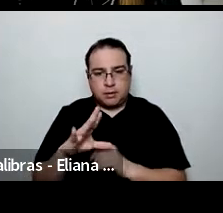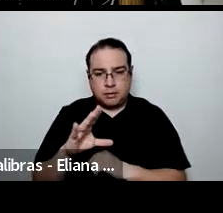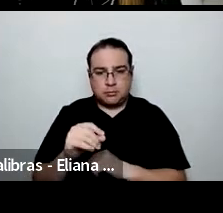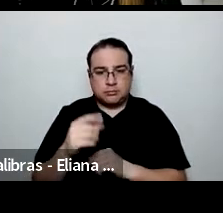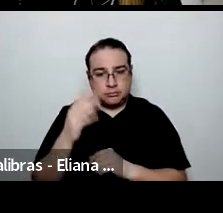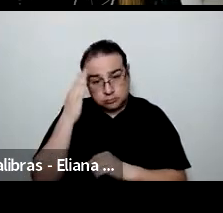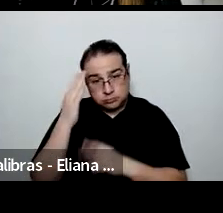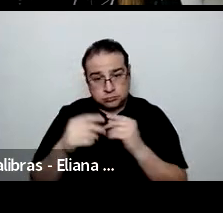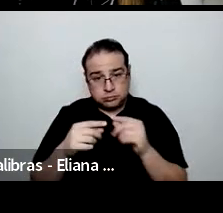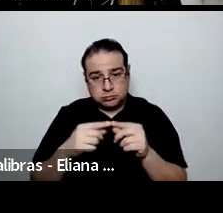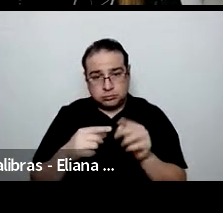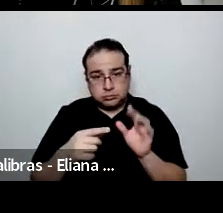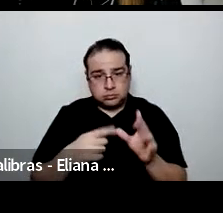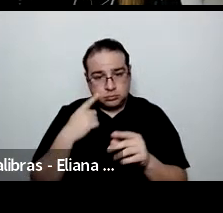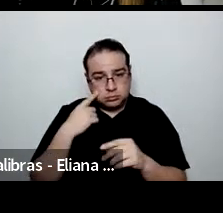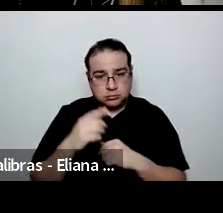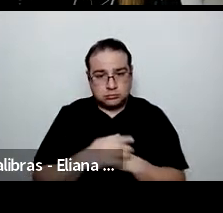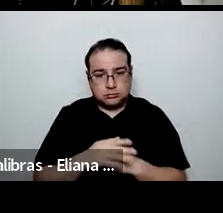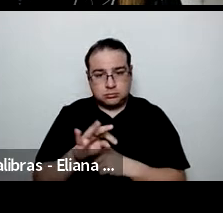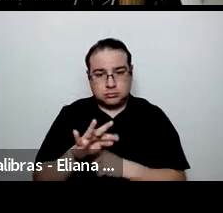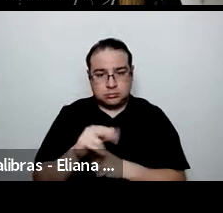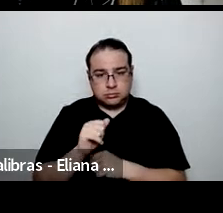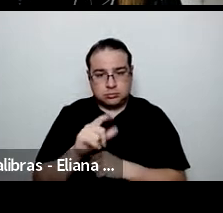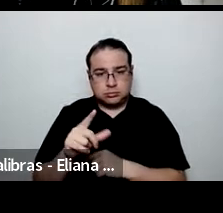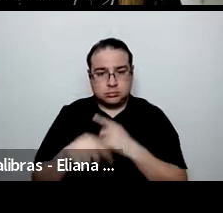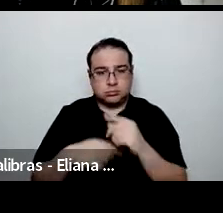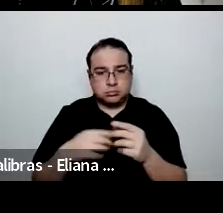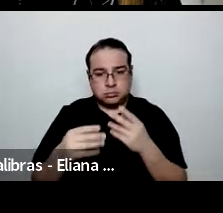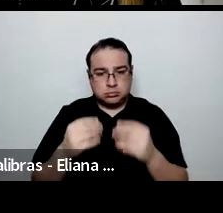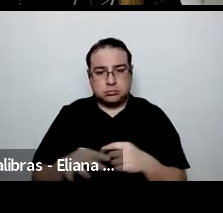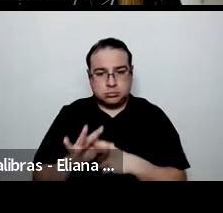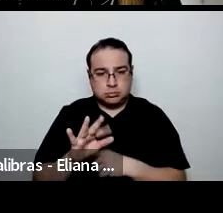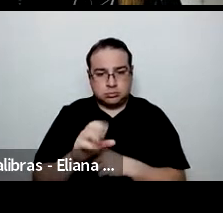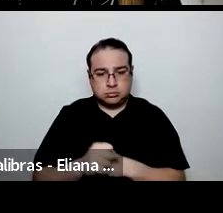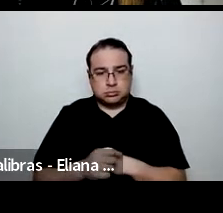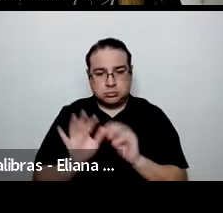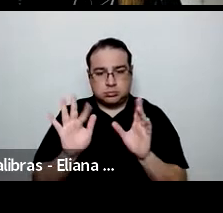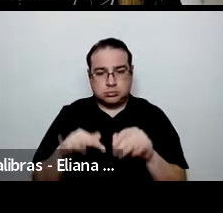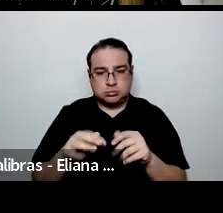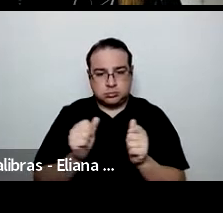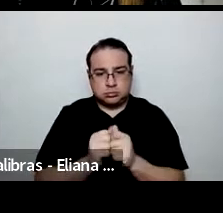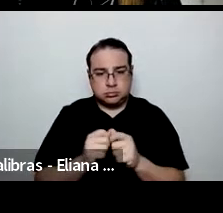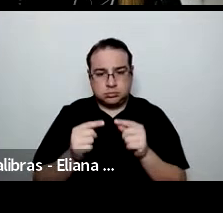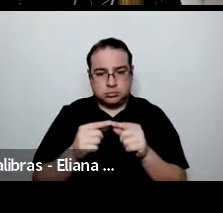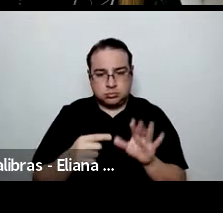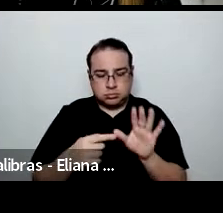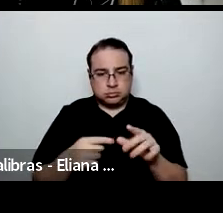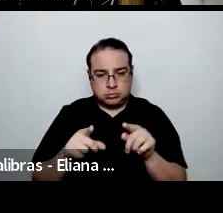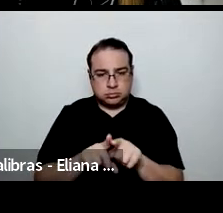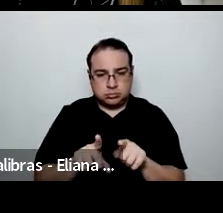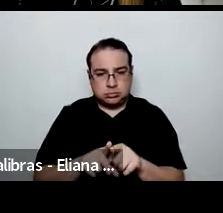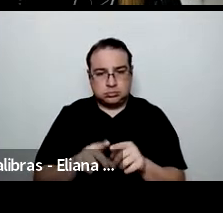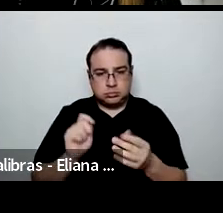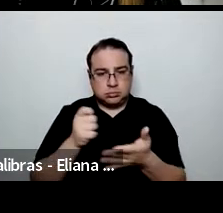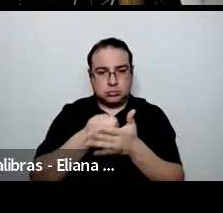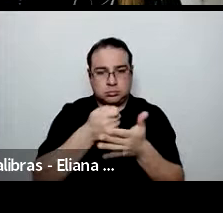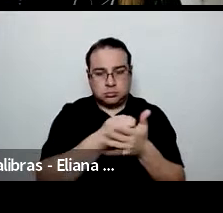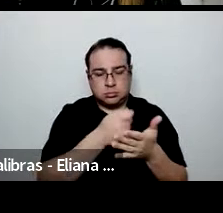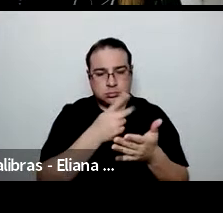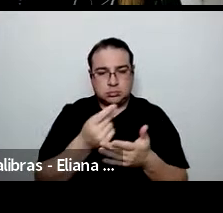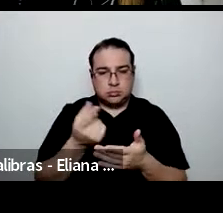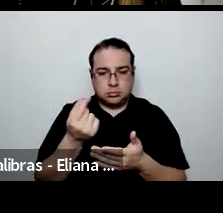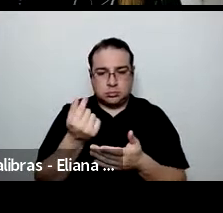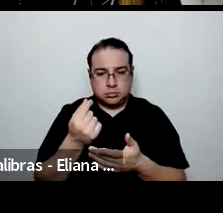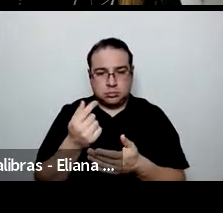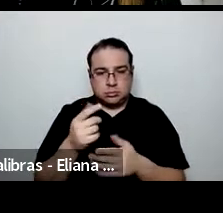identificou a emissão de recibo eleitoral após a prestação de contas especial relativa ao recebimento de doação financeira